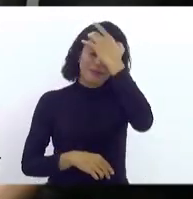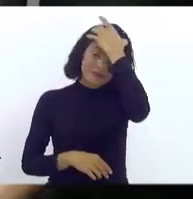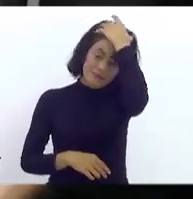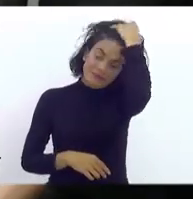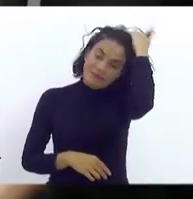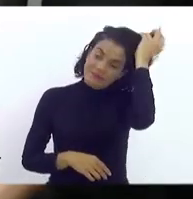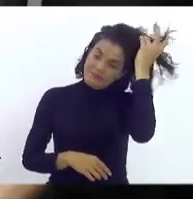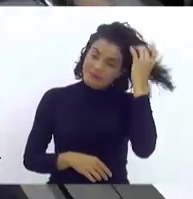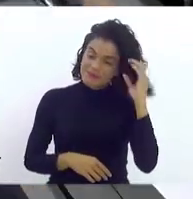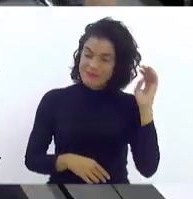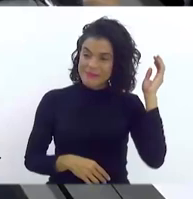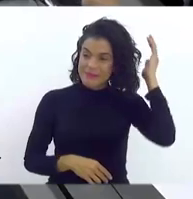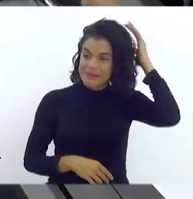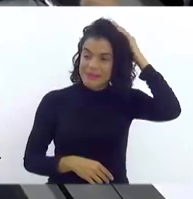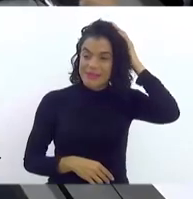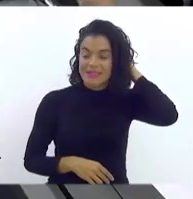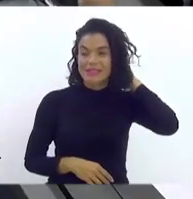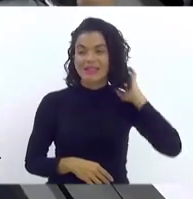Então, obrigada.